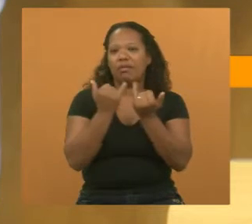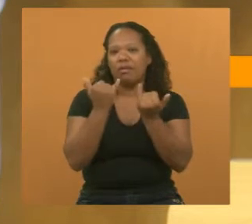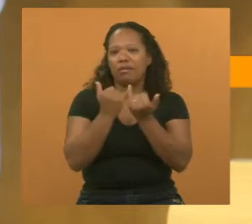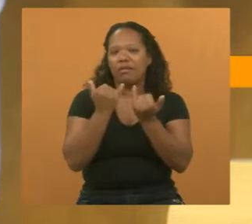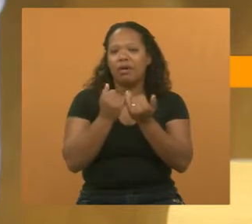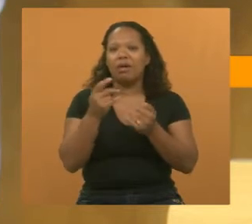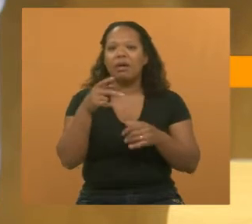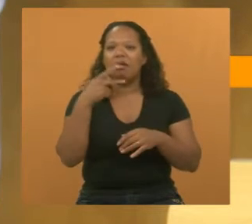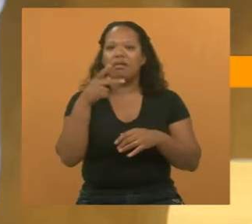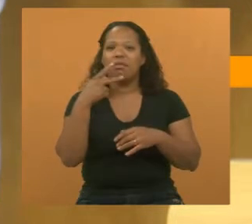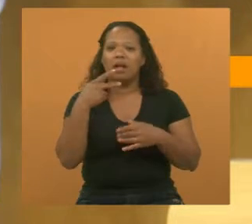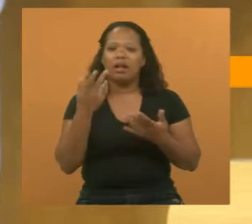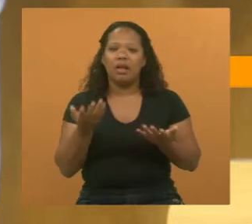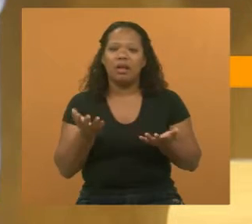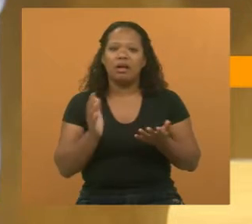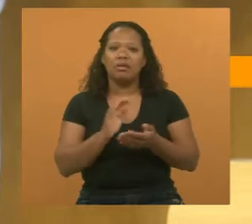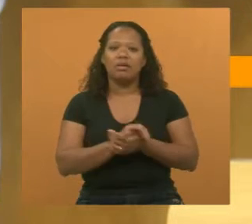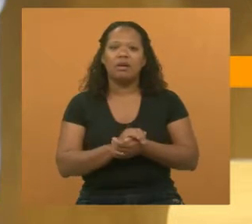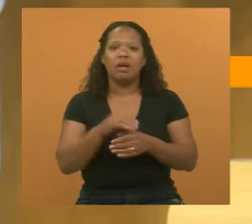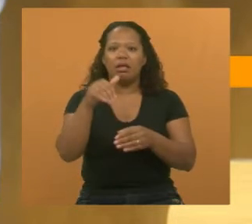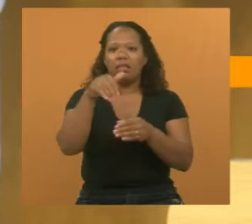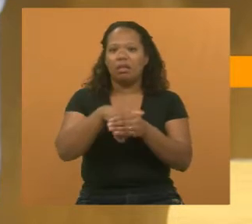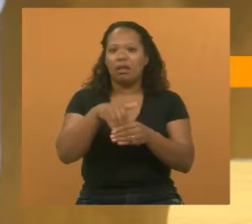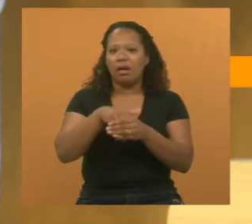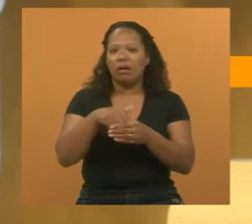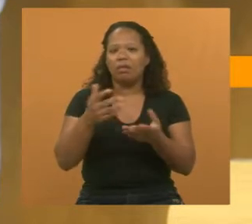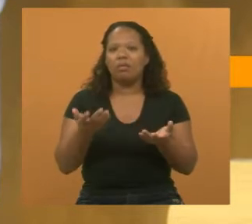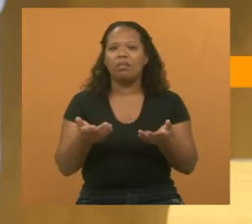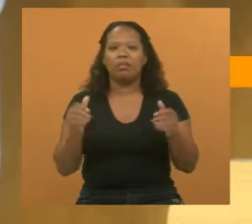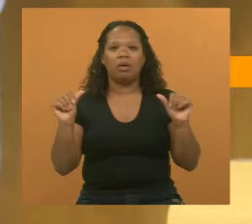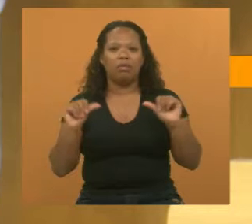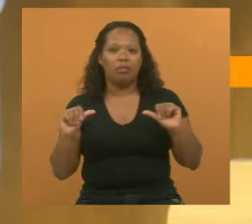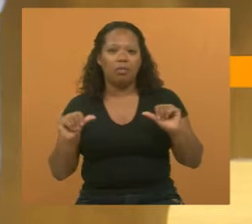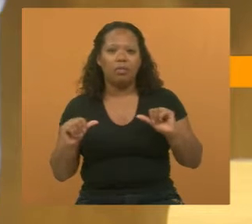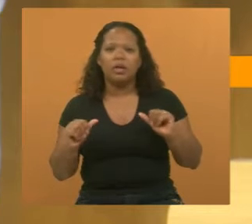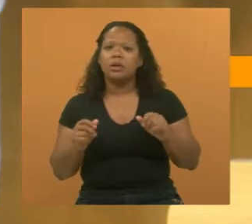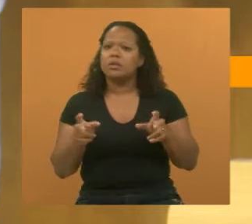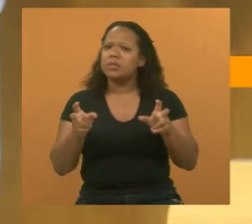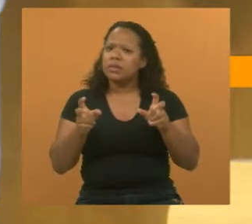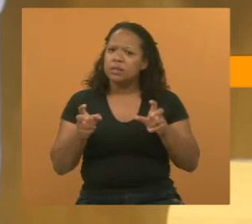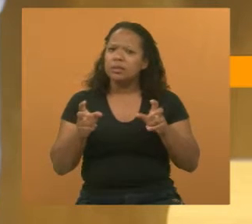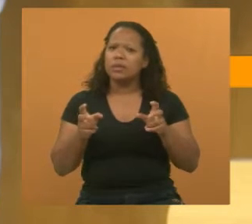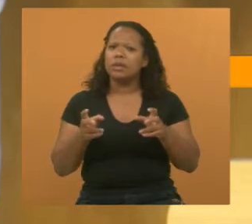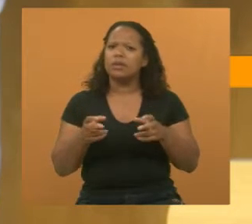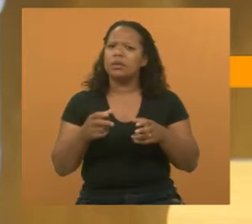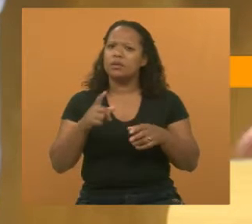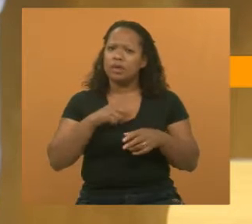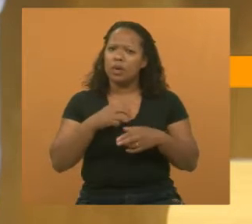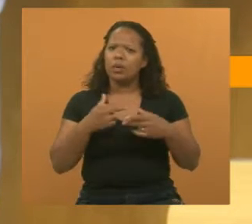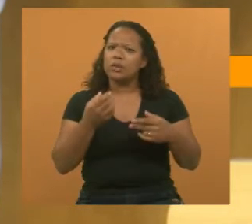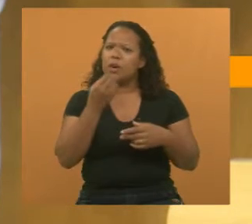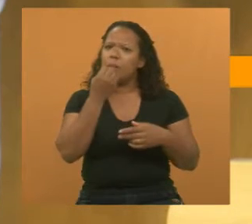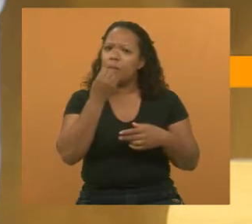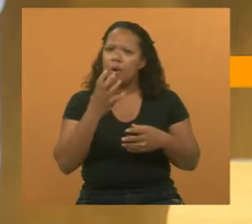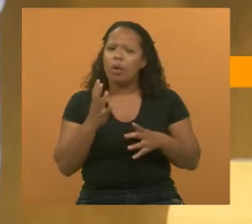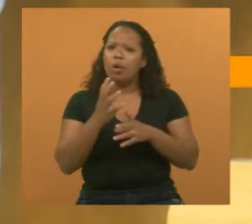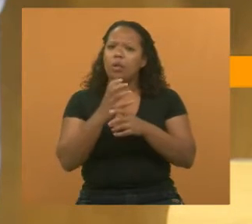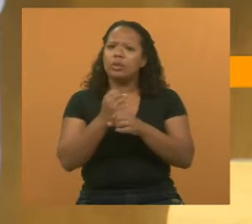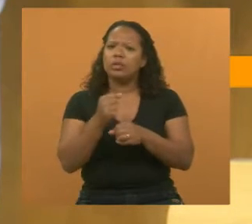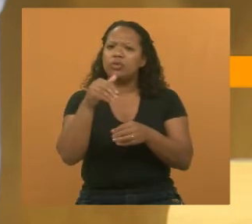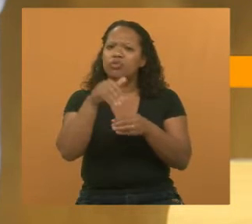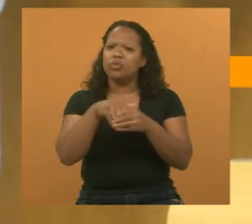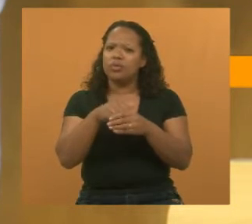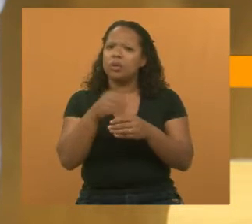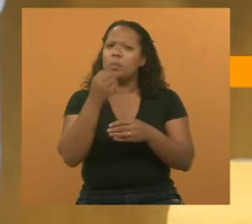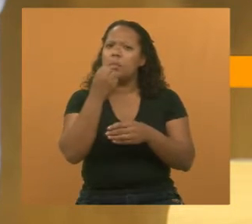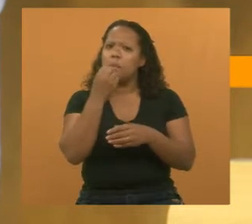das urnas. Acho que é tempo de a gente reconhecer o que o Brasil tem de bom. E o sistema eleitoral brasileiro de contagem de votos é um